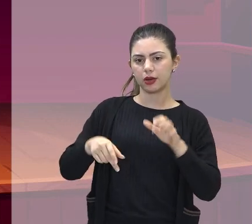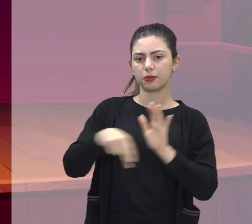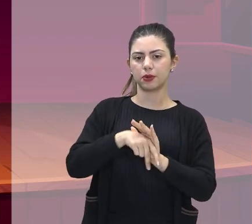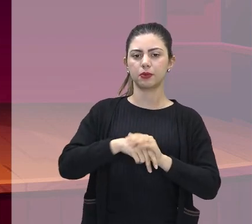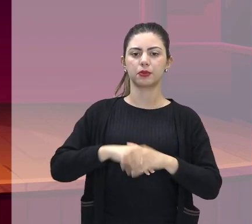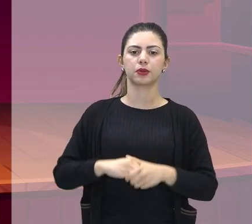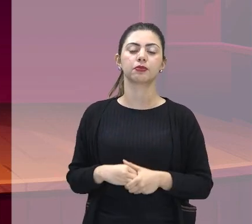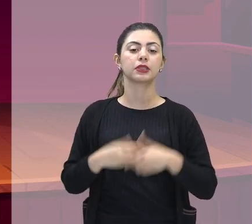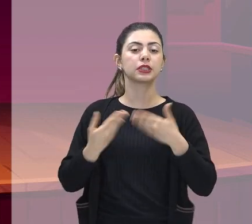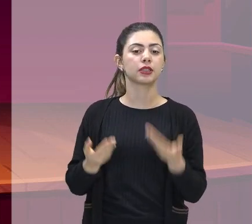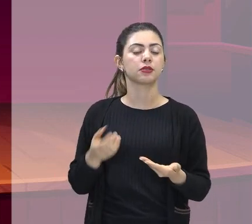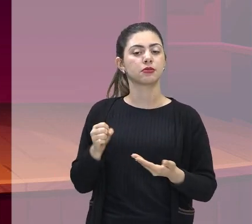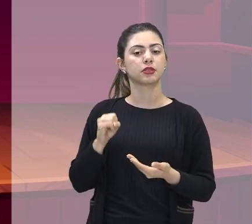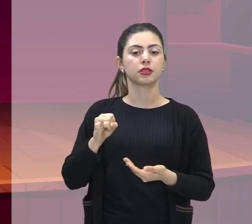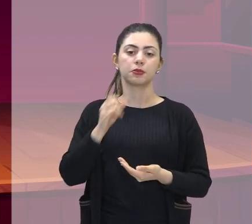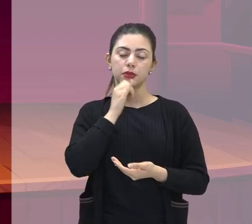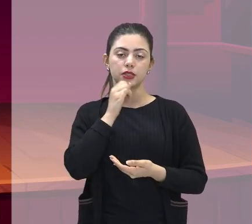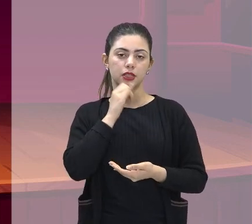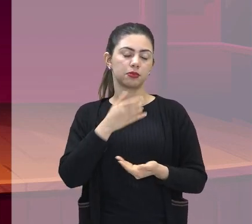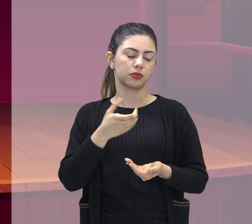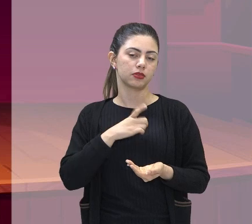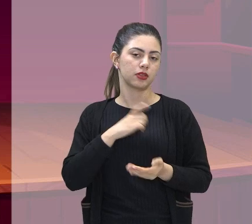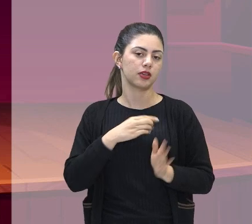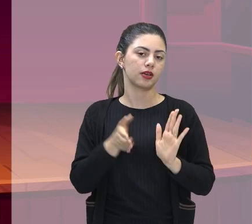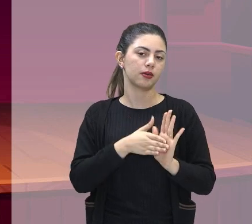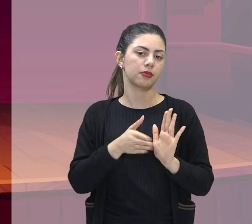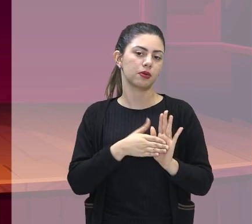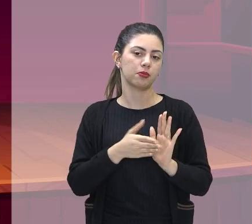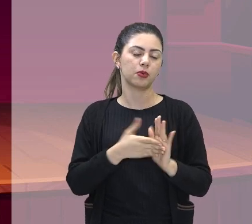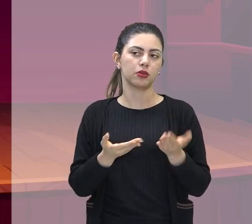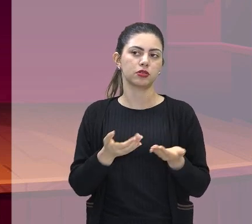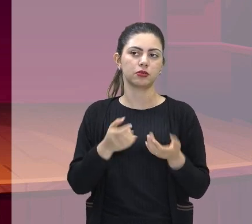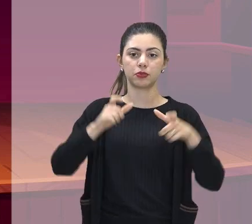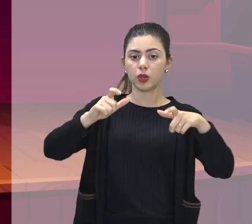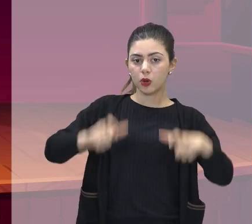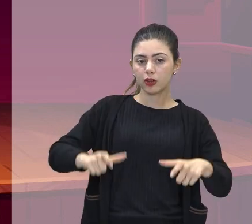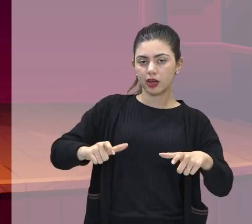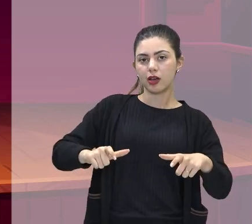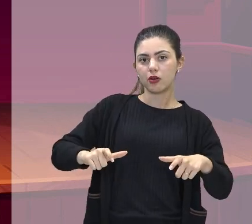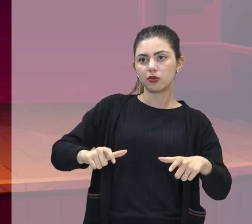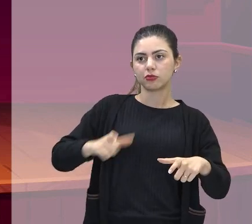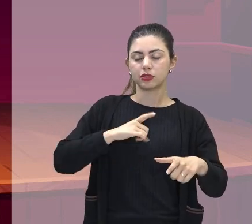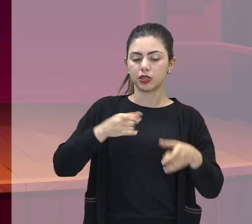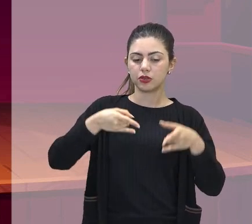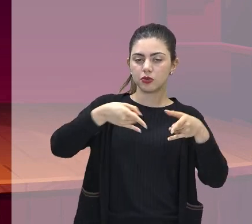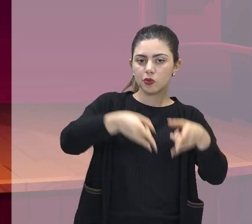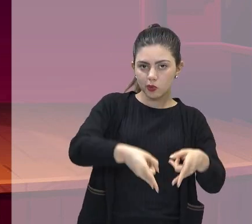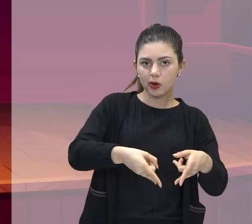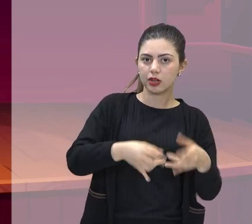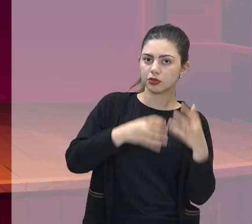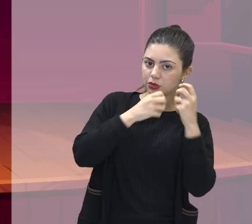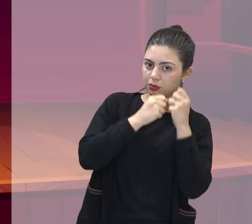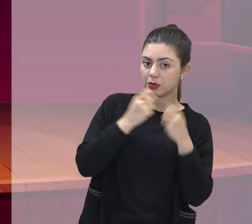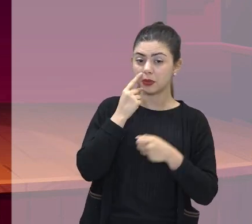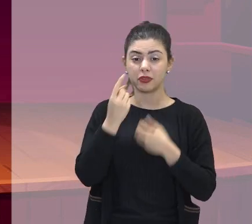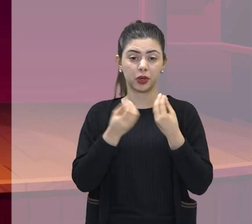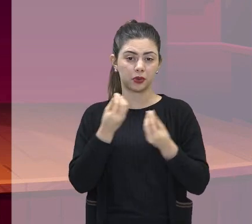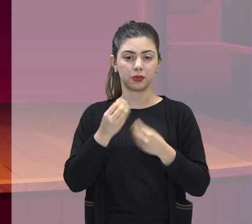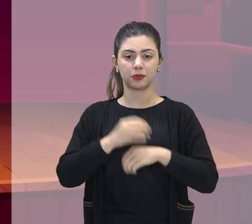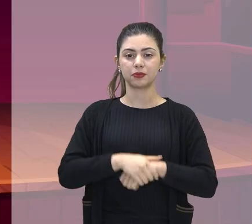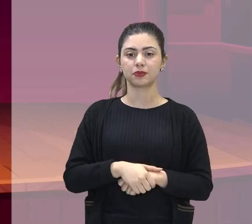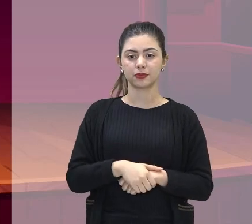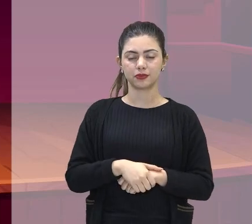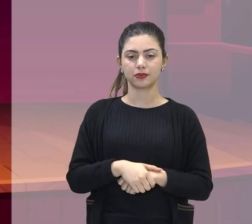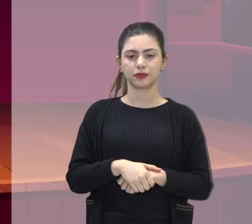ele vai, a proposta é de uma apresentação num quarto, por exemplo, a gente vai ter um cenário de um quarto. Então, vamos lá